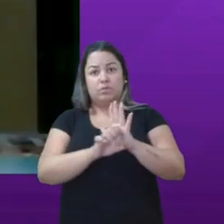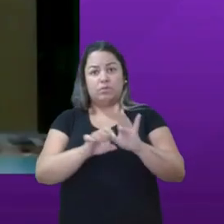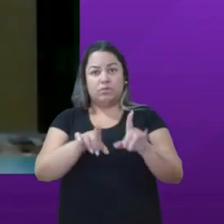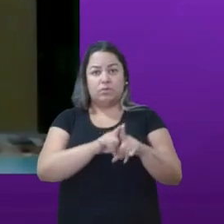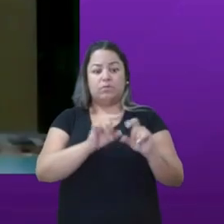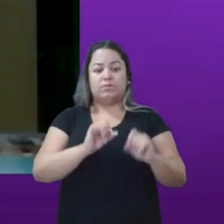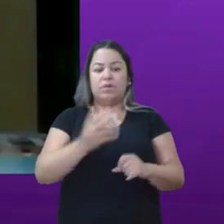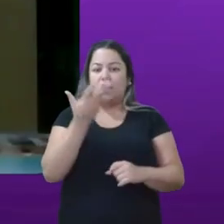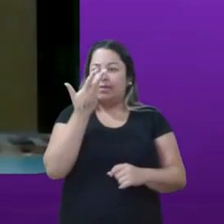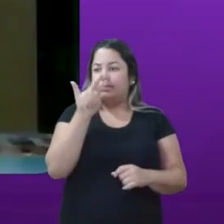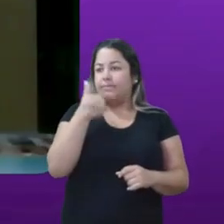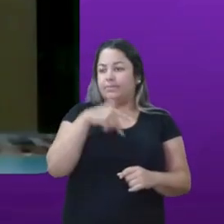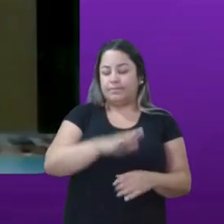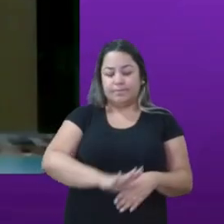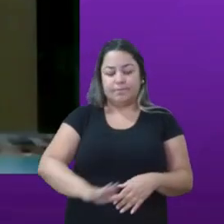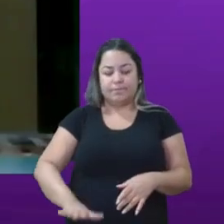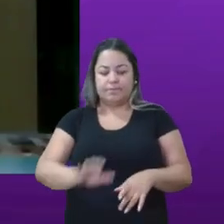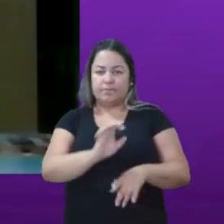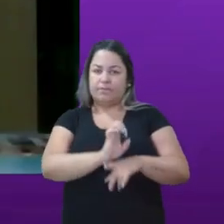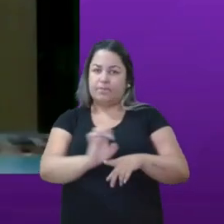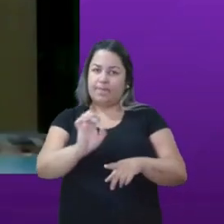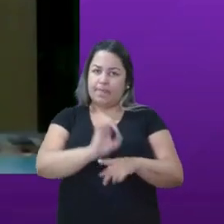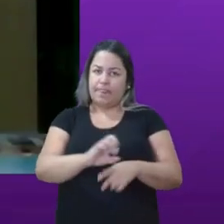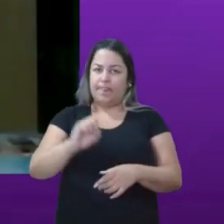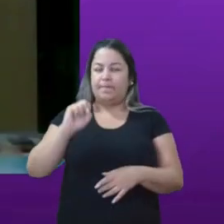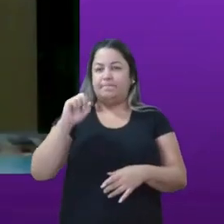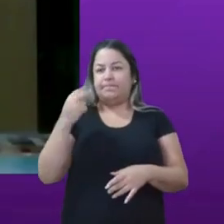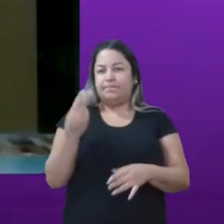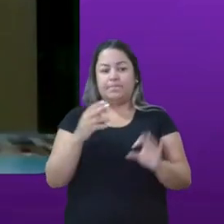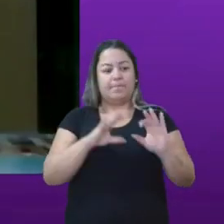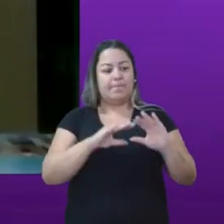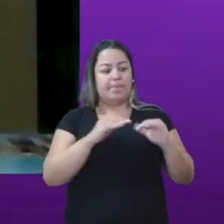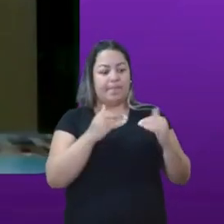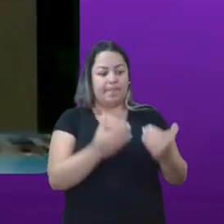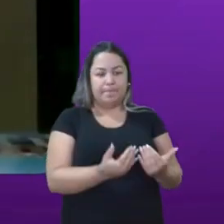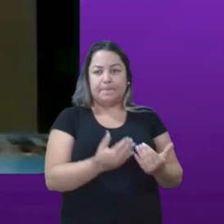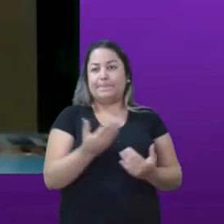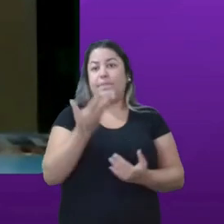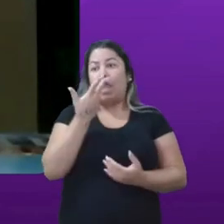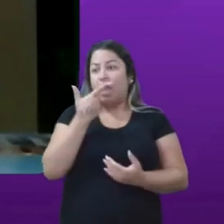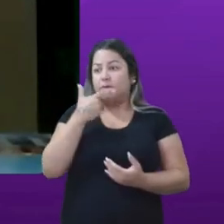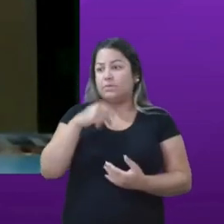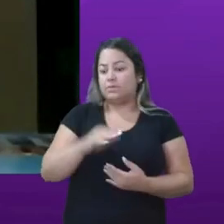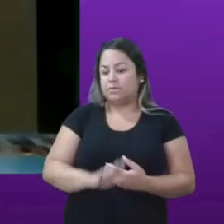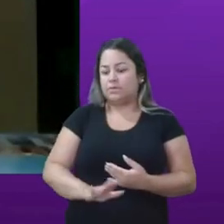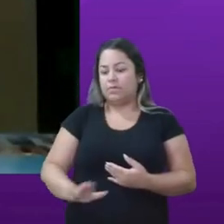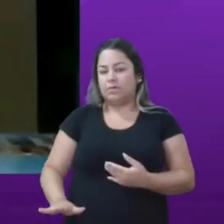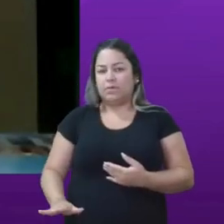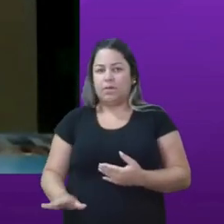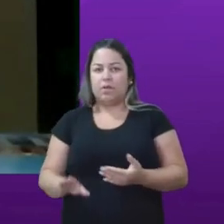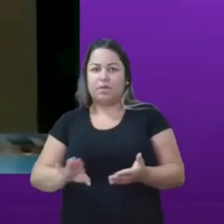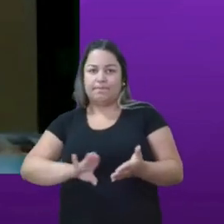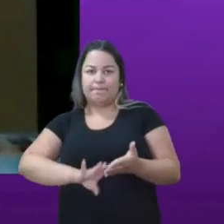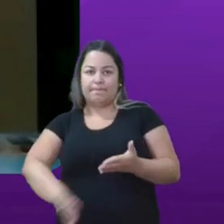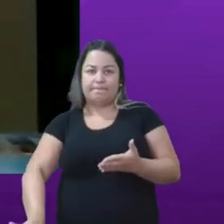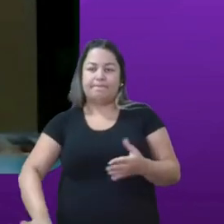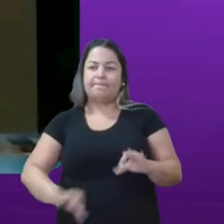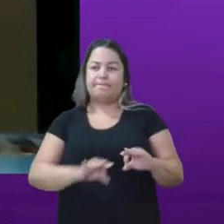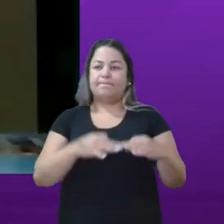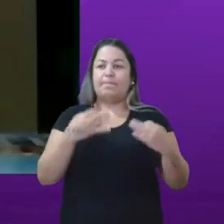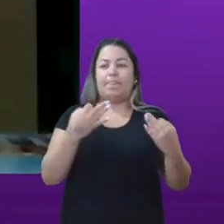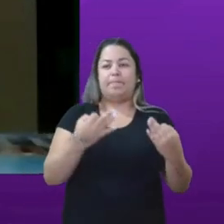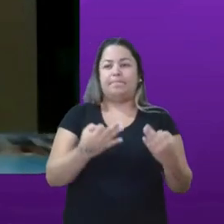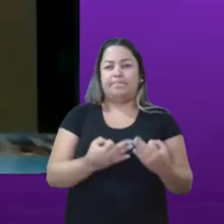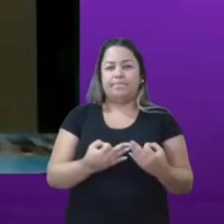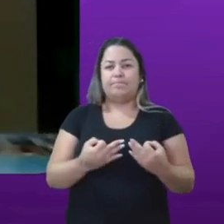uma negligência do Estado ou da comunidade. A criança só é tirada da família em